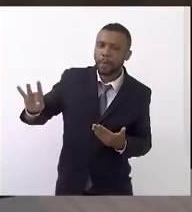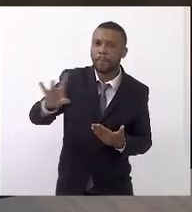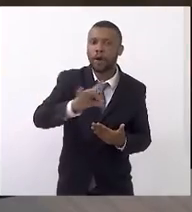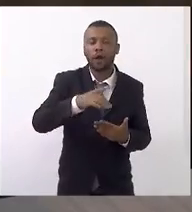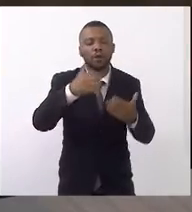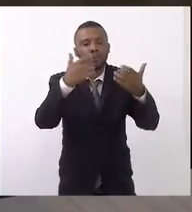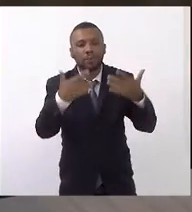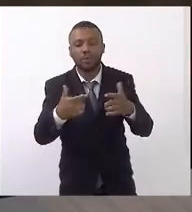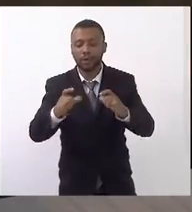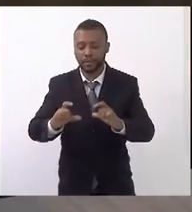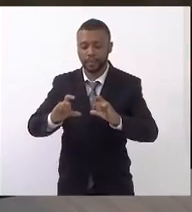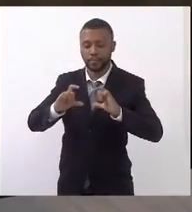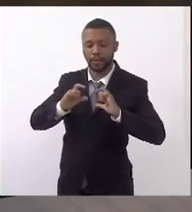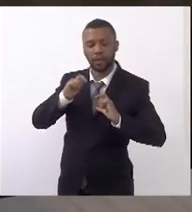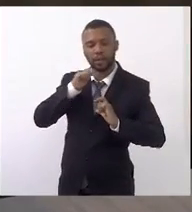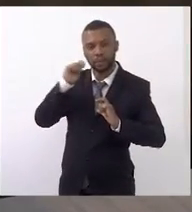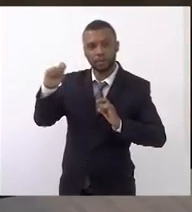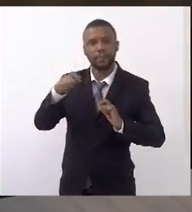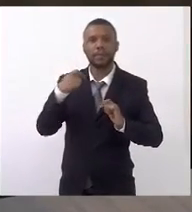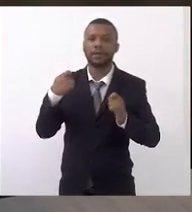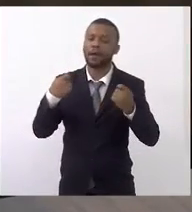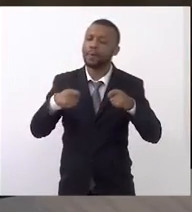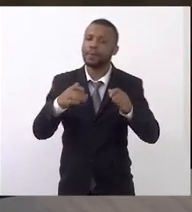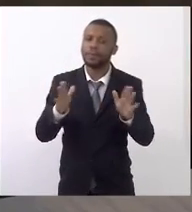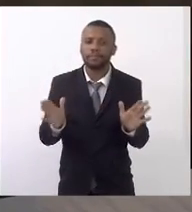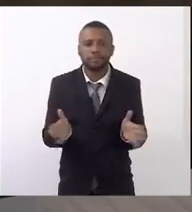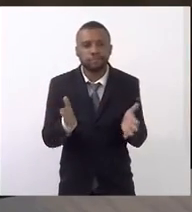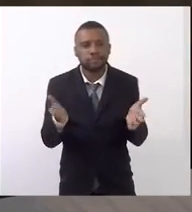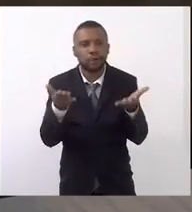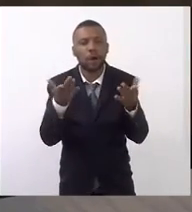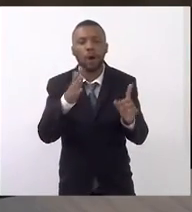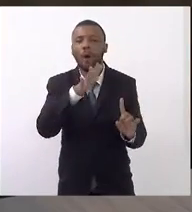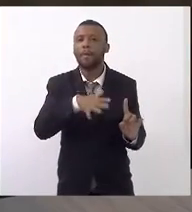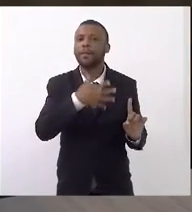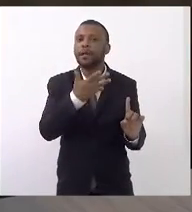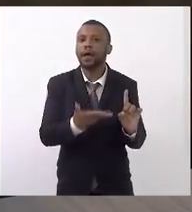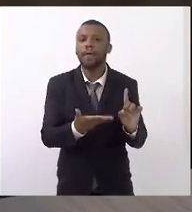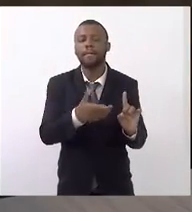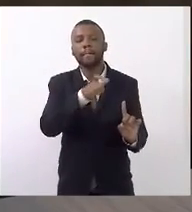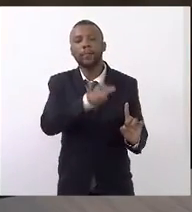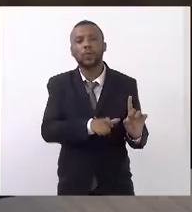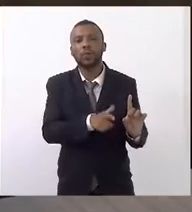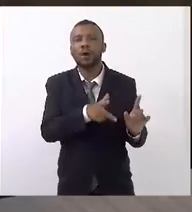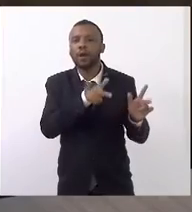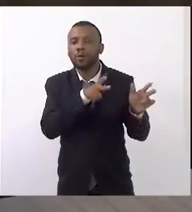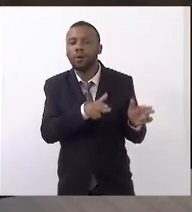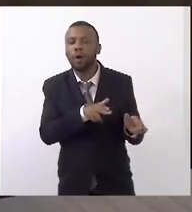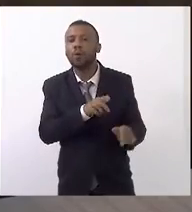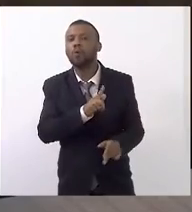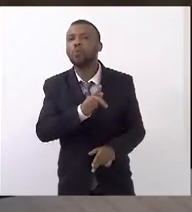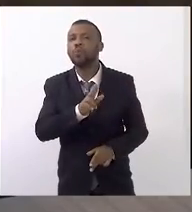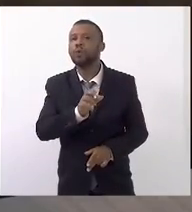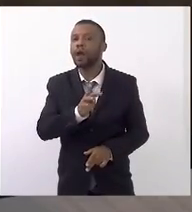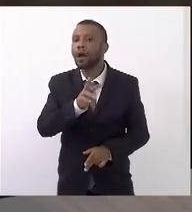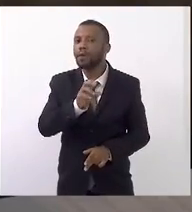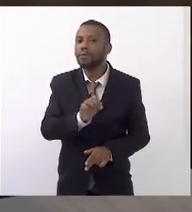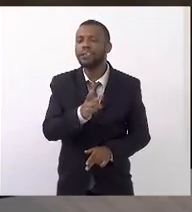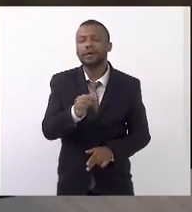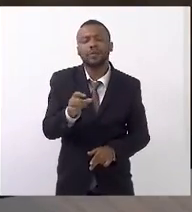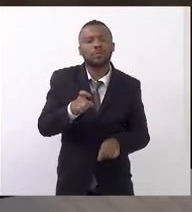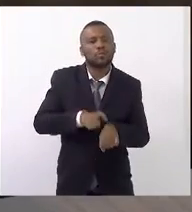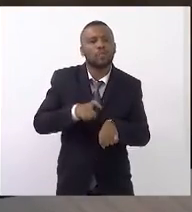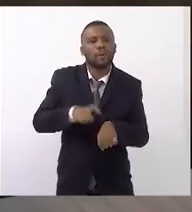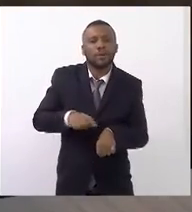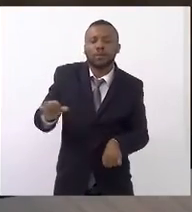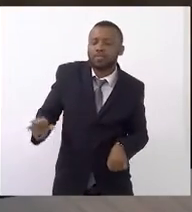medalha Tiradentes, ela precisa ser engrandecida, homenageando pessoas como Gustavo, que na dor, na violação de direitos,